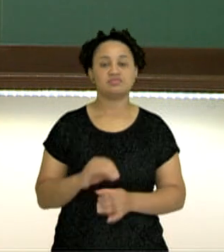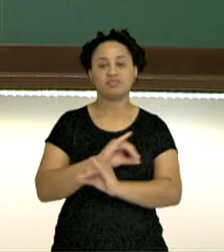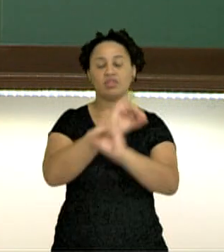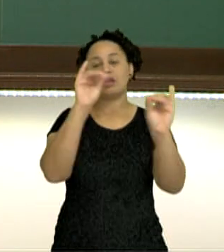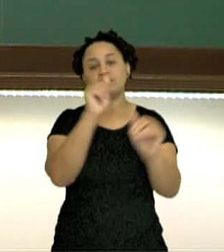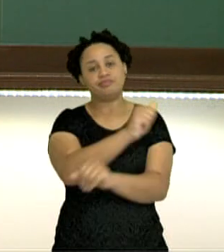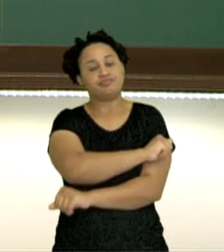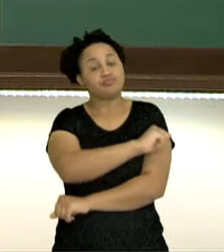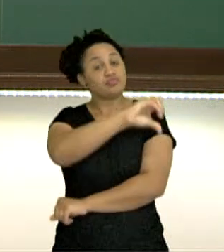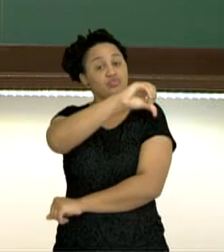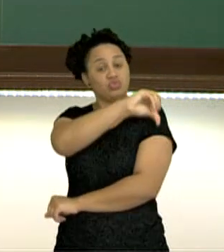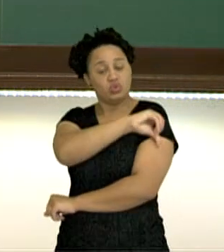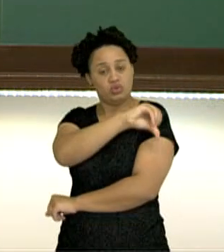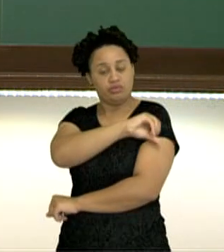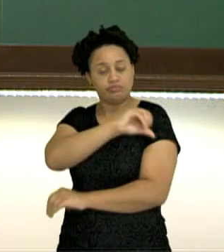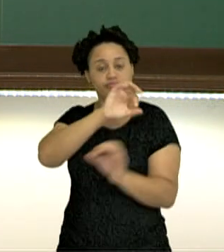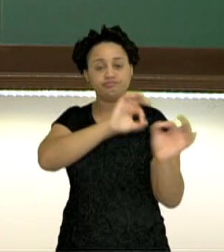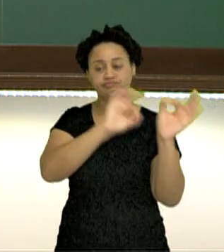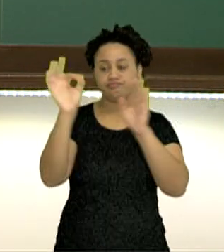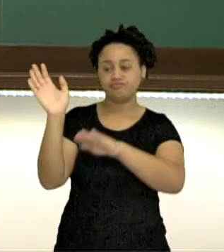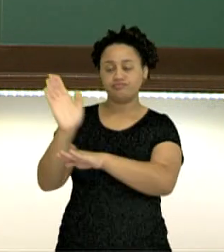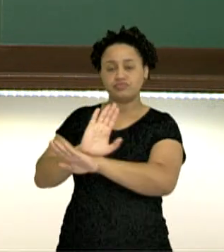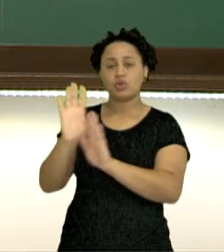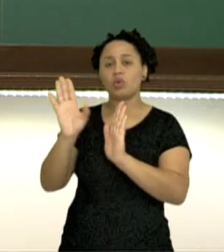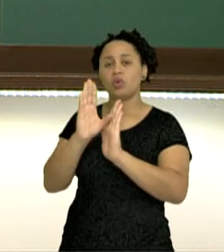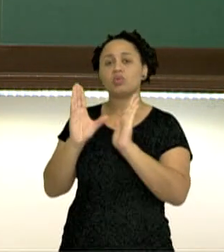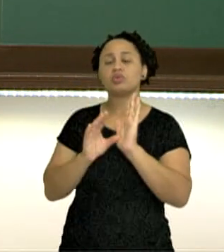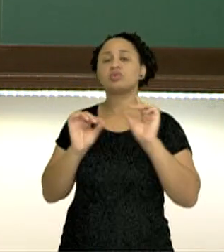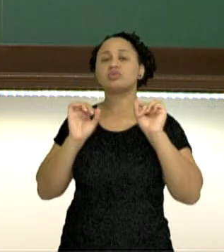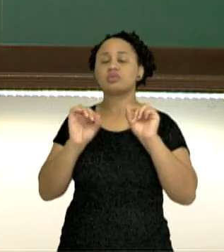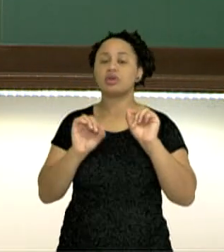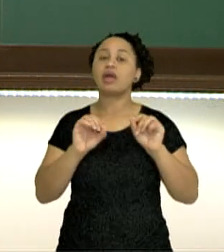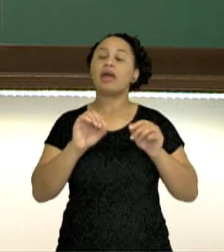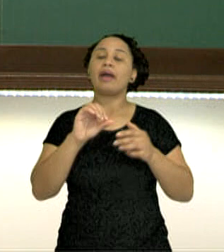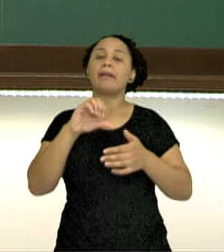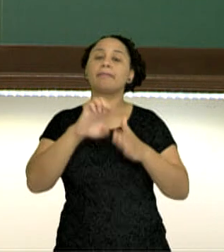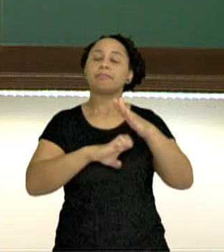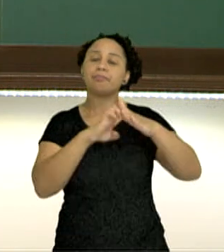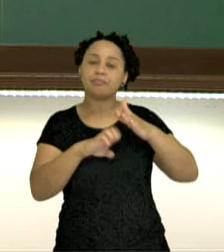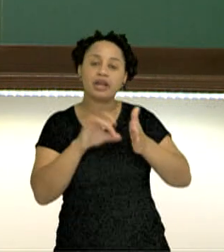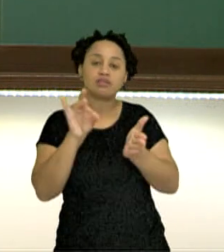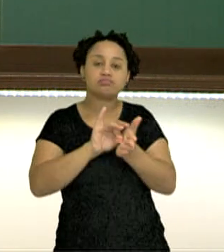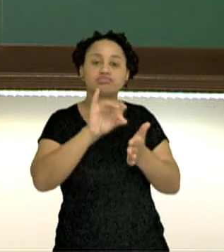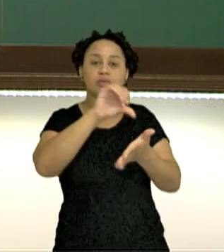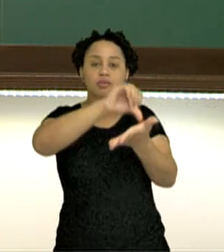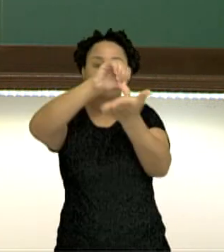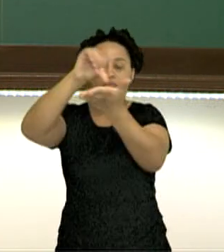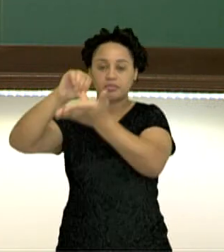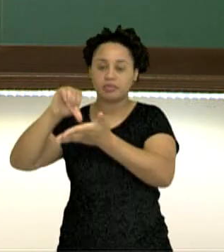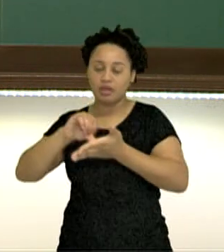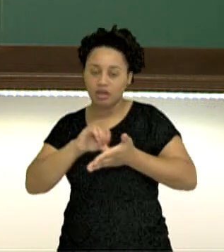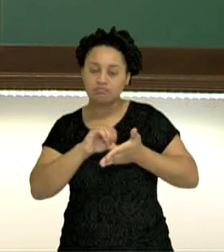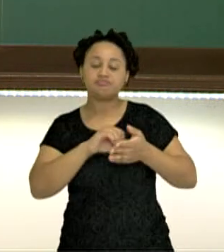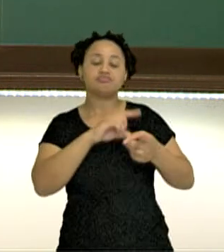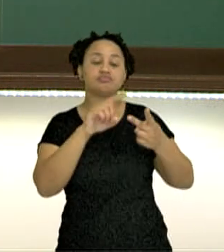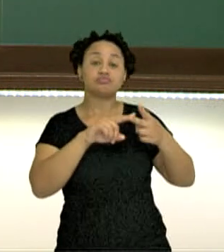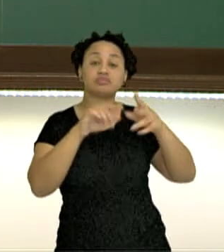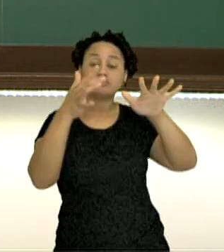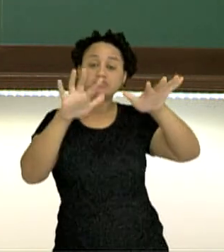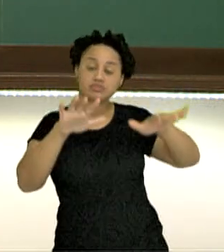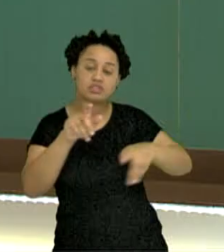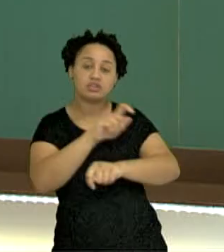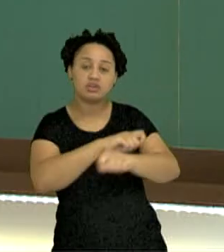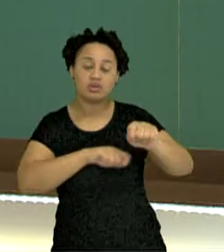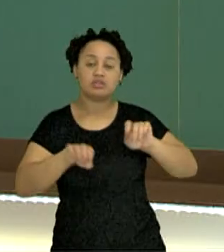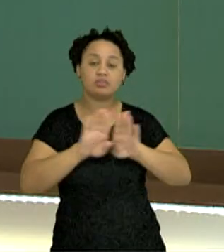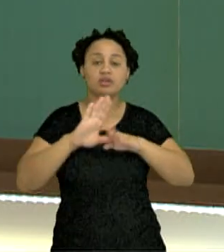Olá, estudantes do nono ano! Nesse vídeo vamos falar sobre as empresas transnacionais, as crises econômicas e o processo de globalização. Para